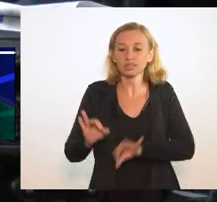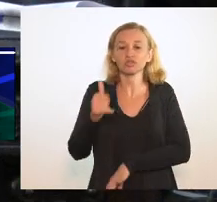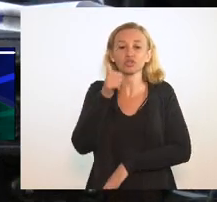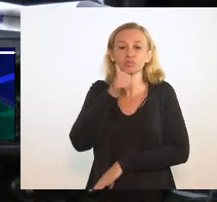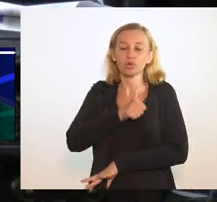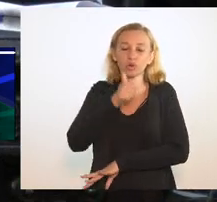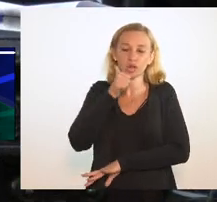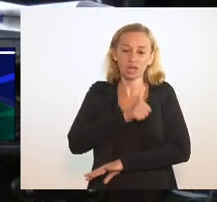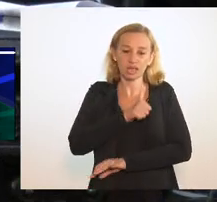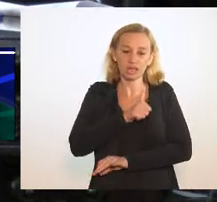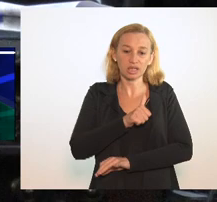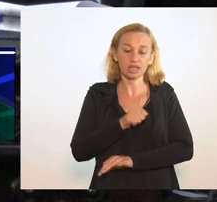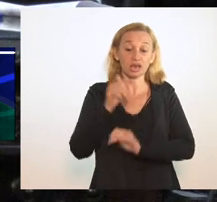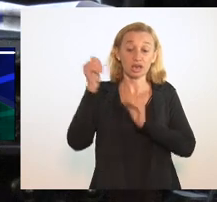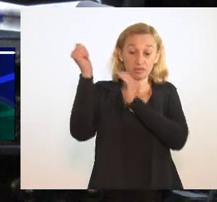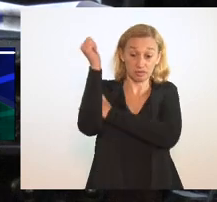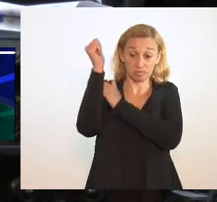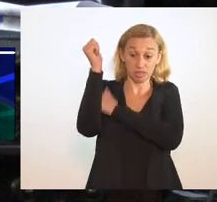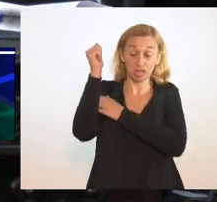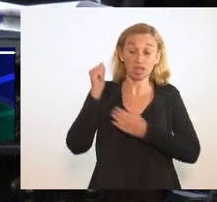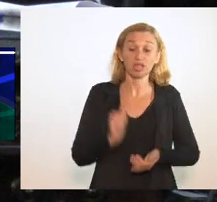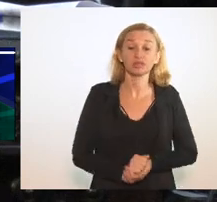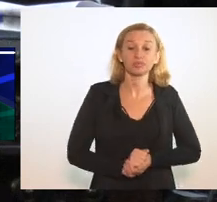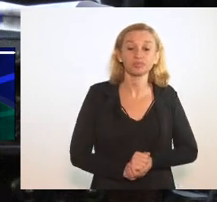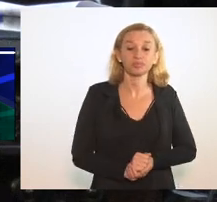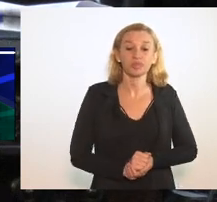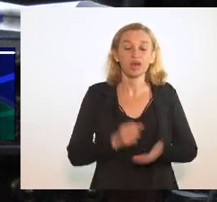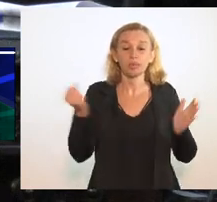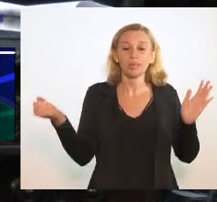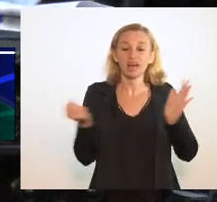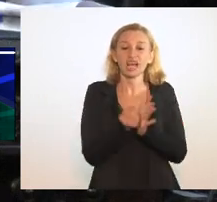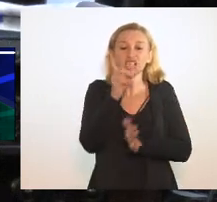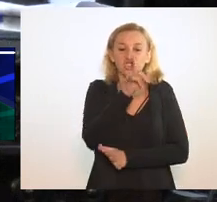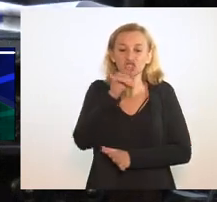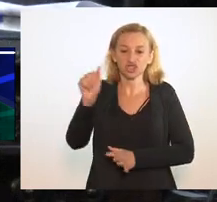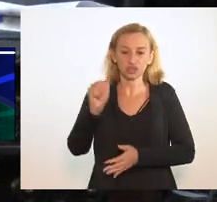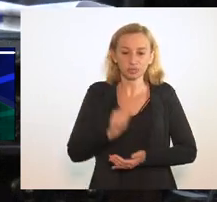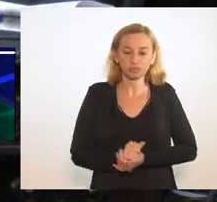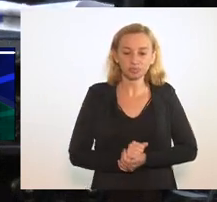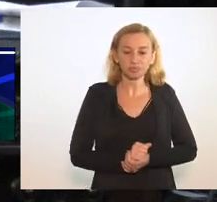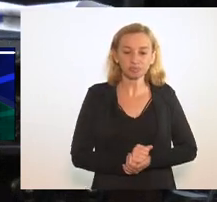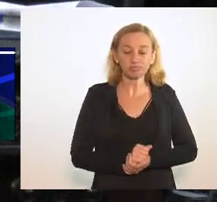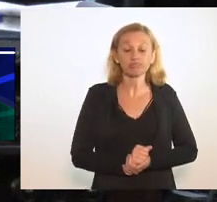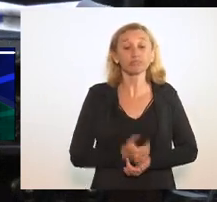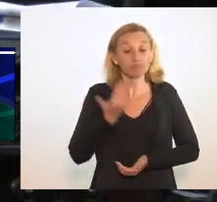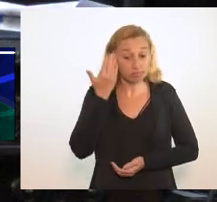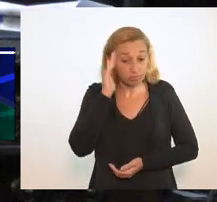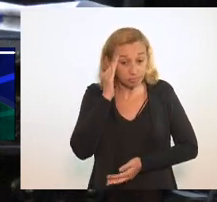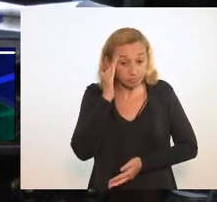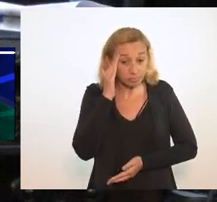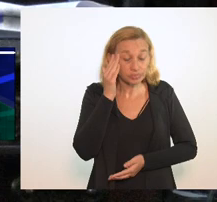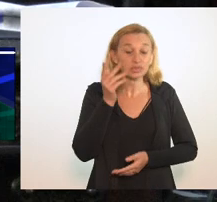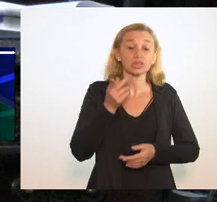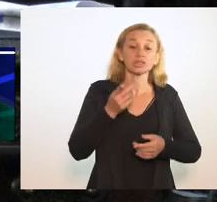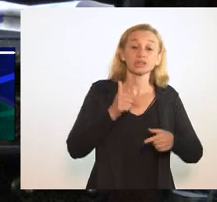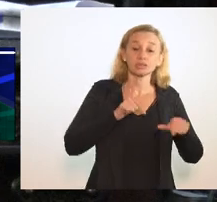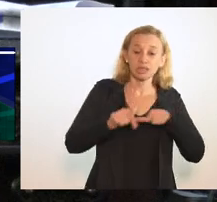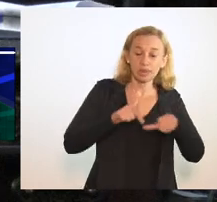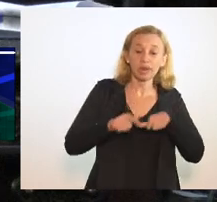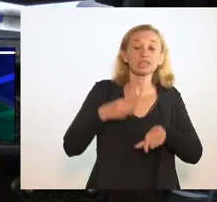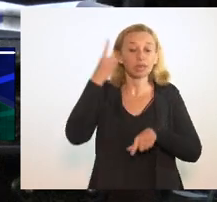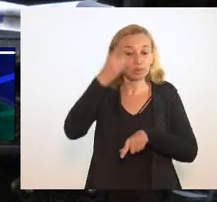mulheres e feministas fizeram para marcar essa data. Entendo que o papel do Parlamento é